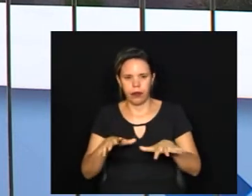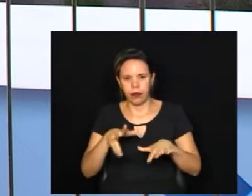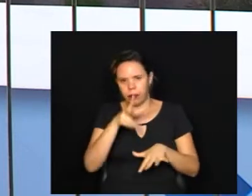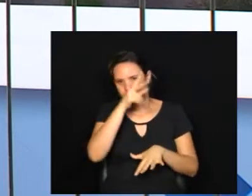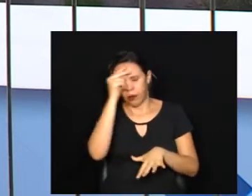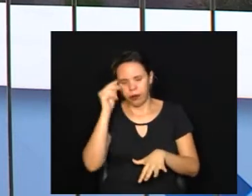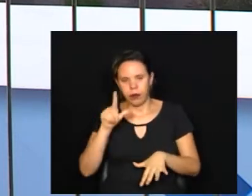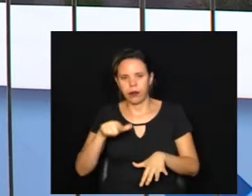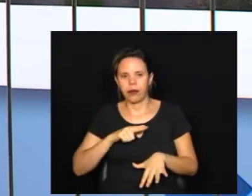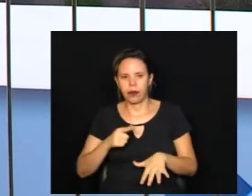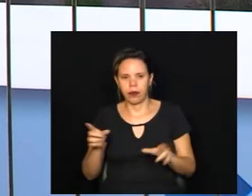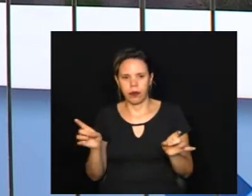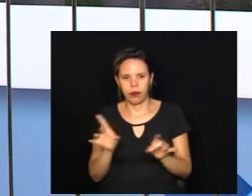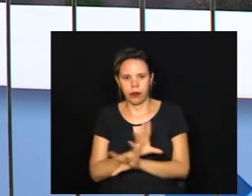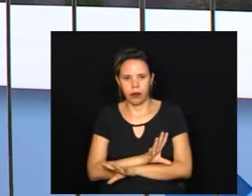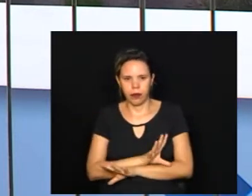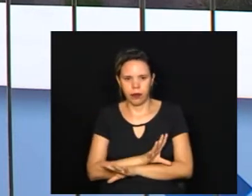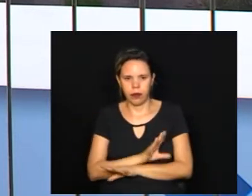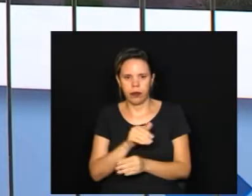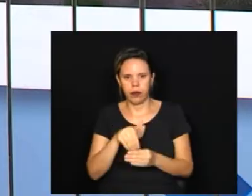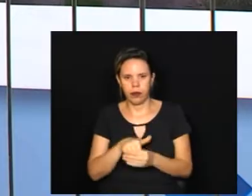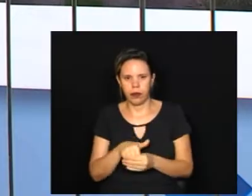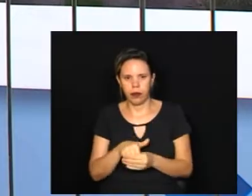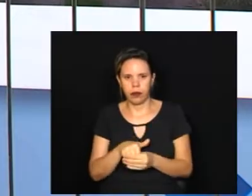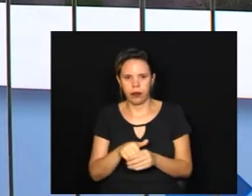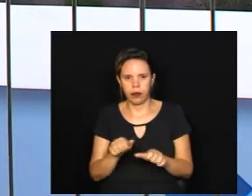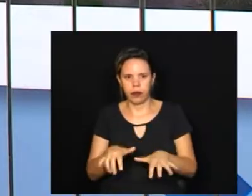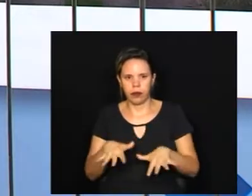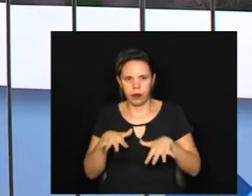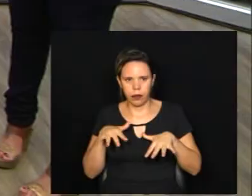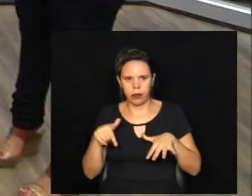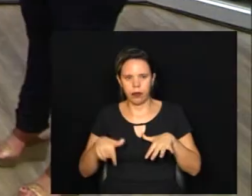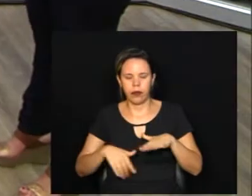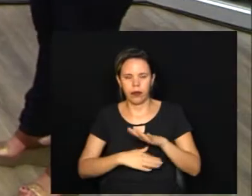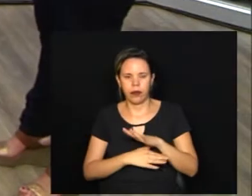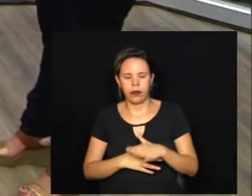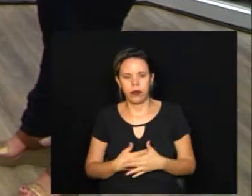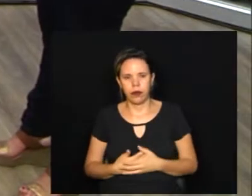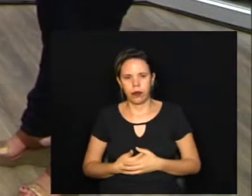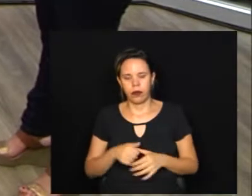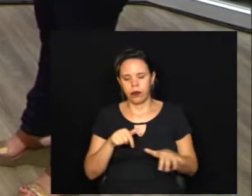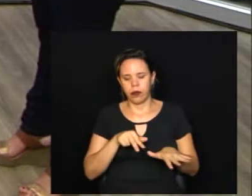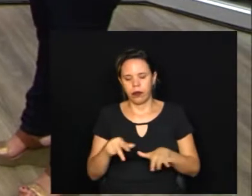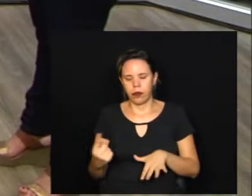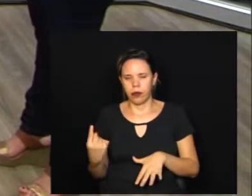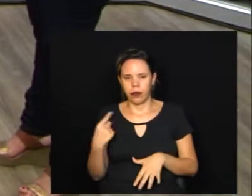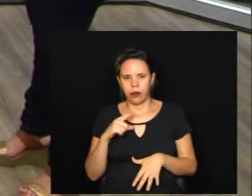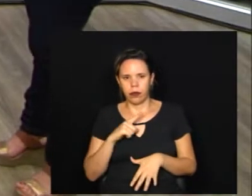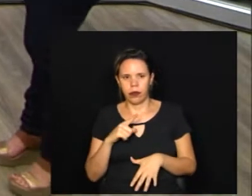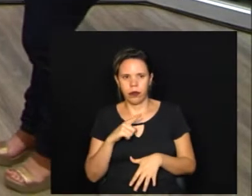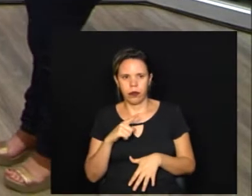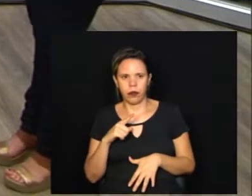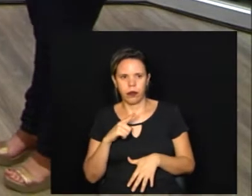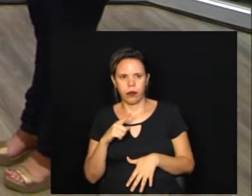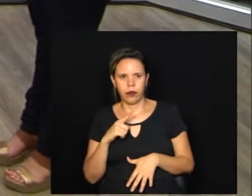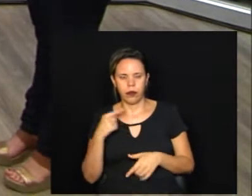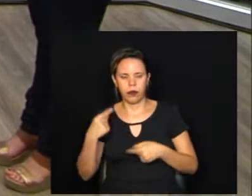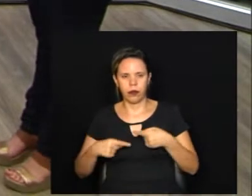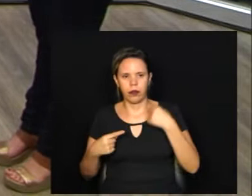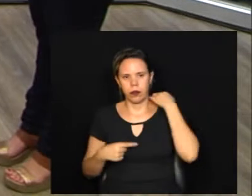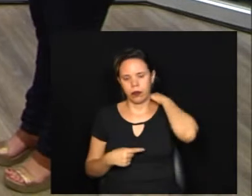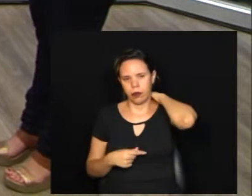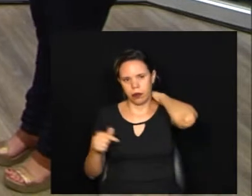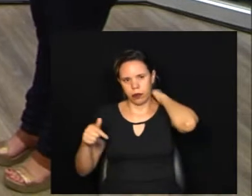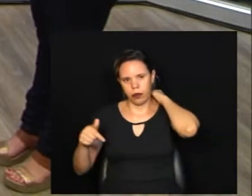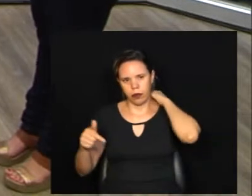então estará pronto para ser votado em plenário. Agora, Mirna Abreu, esta semana nós tivemos uma discussão,